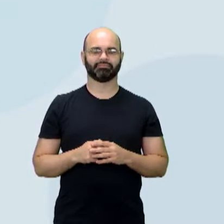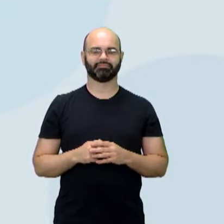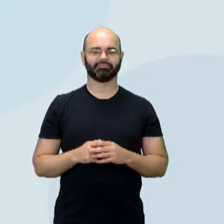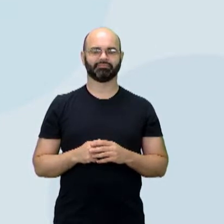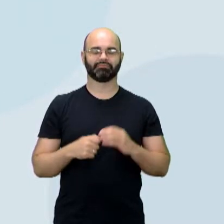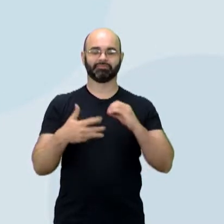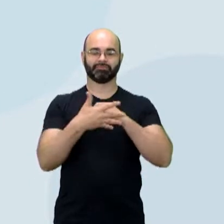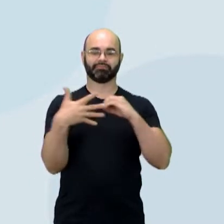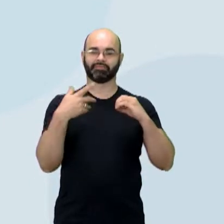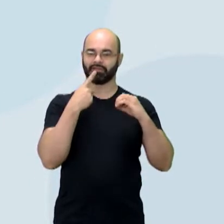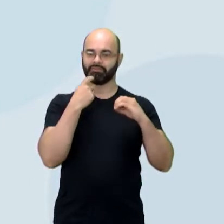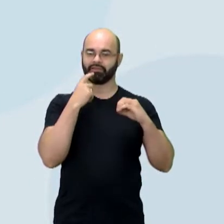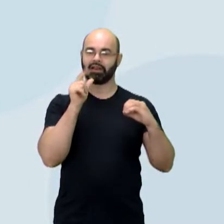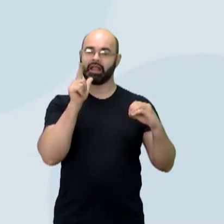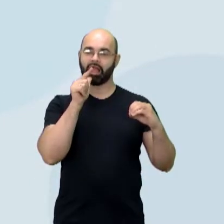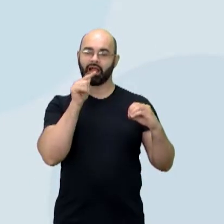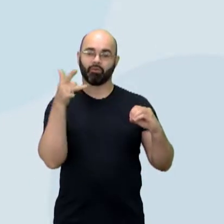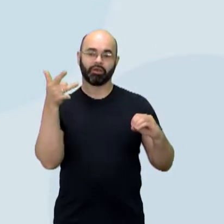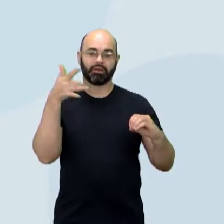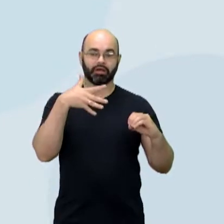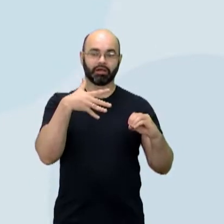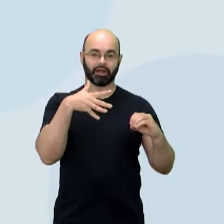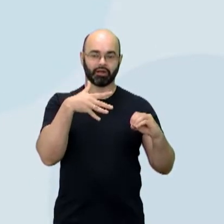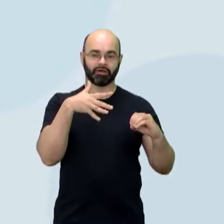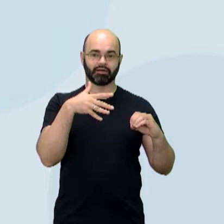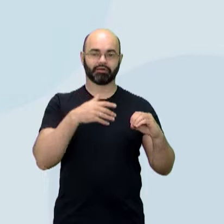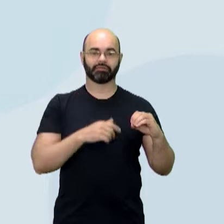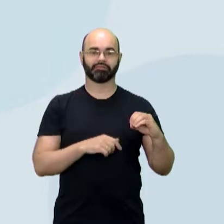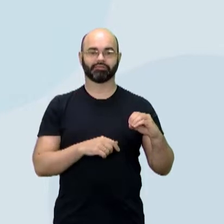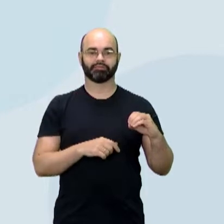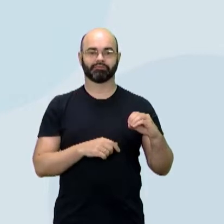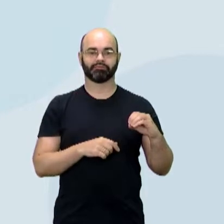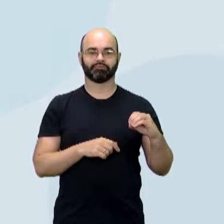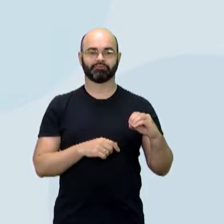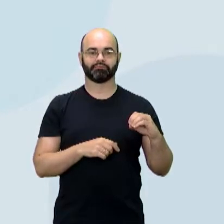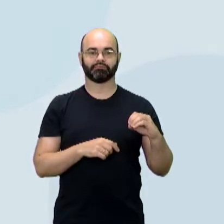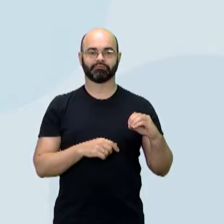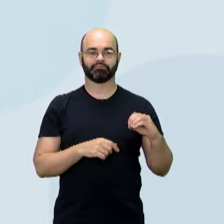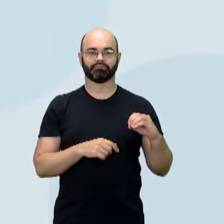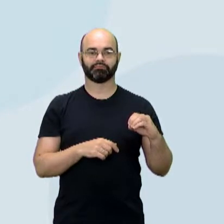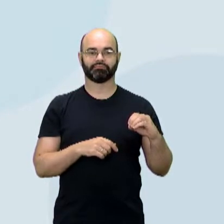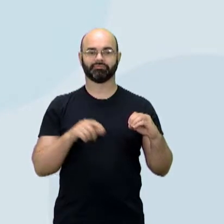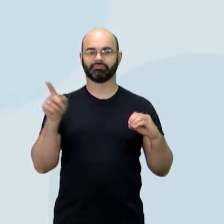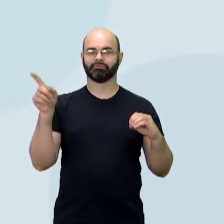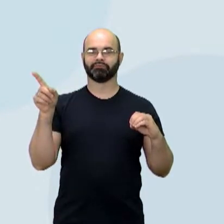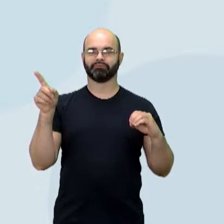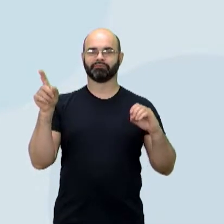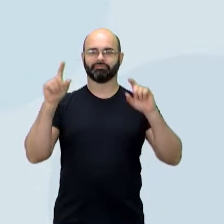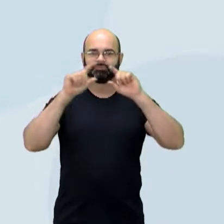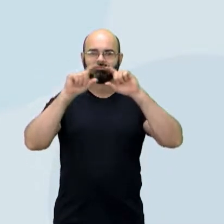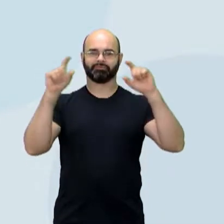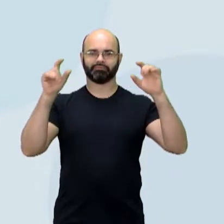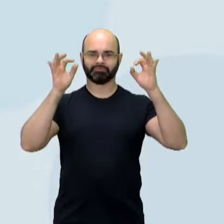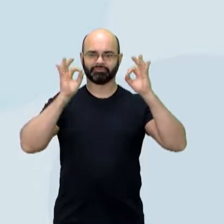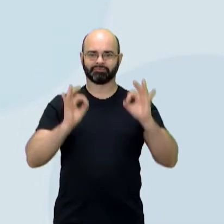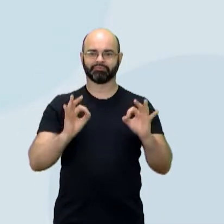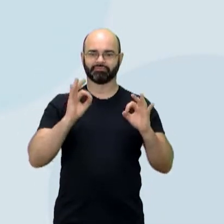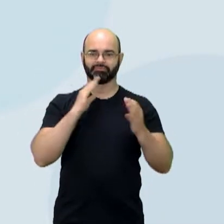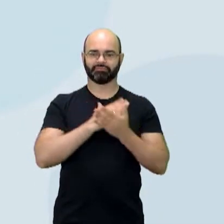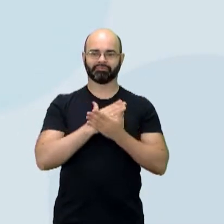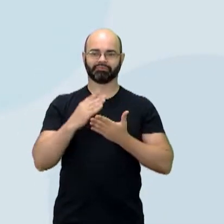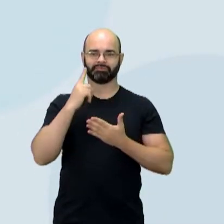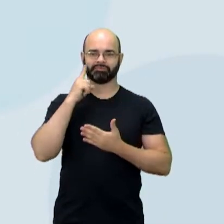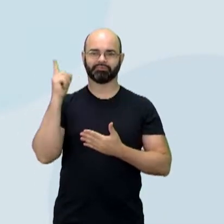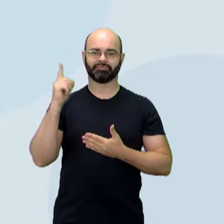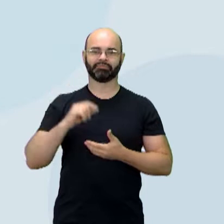na superfície de Marte já começa com essa afirmação, né? Então,